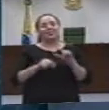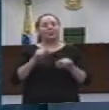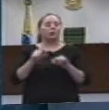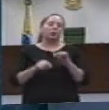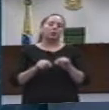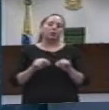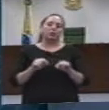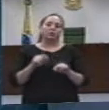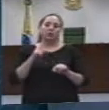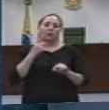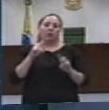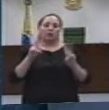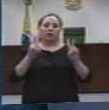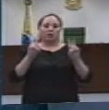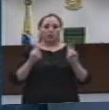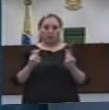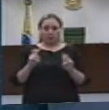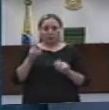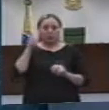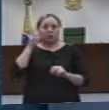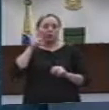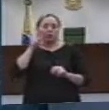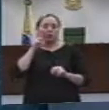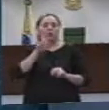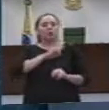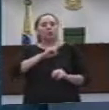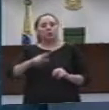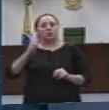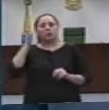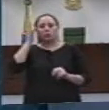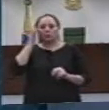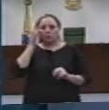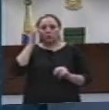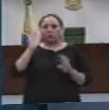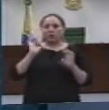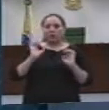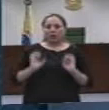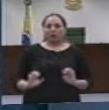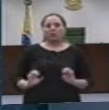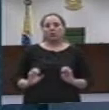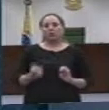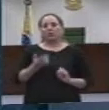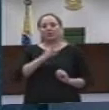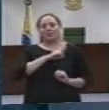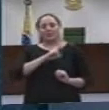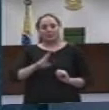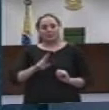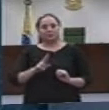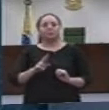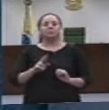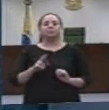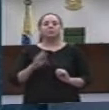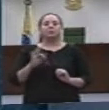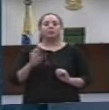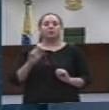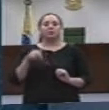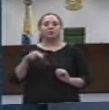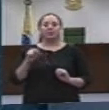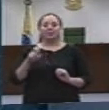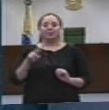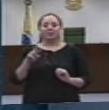temas que tratam da história das religiões da filosofia da ética das religiões transversalmente de verão